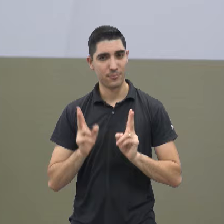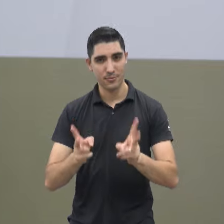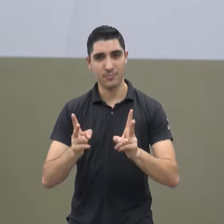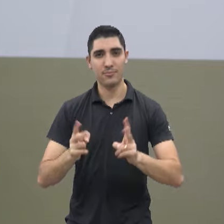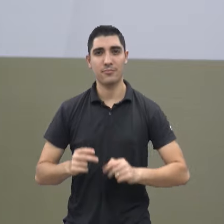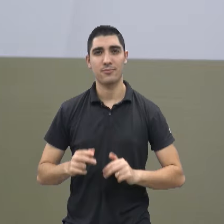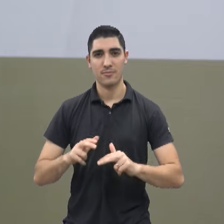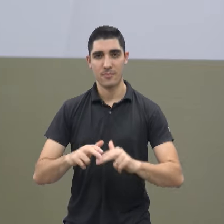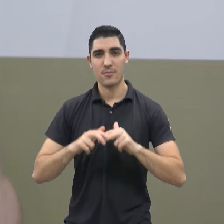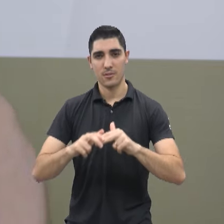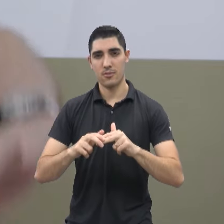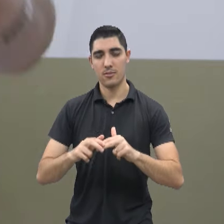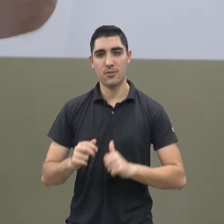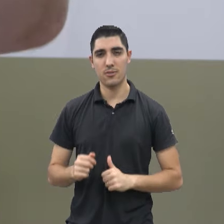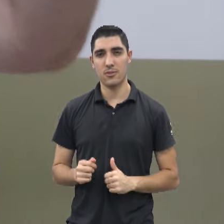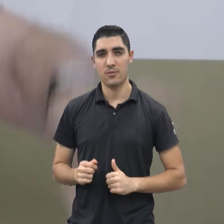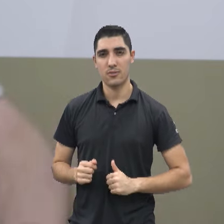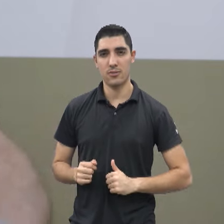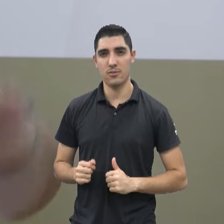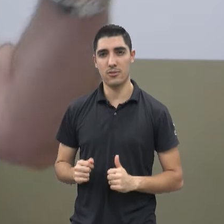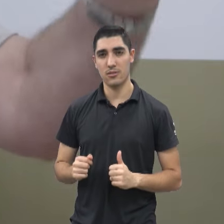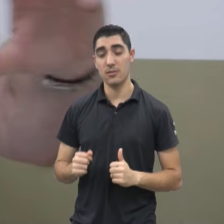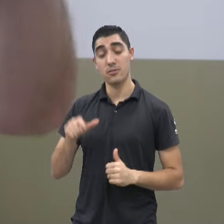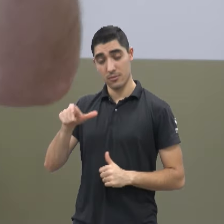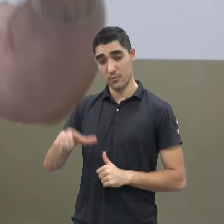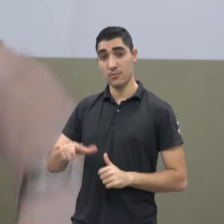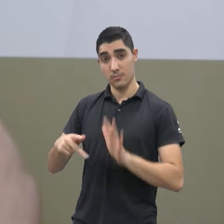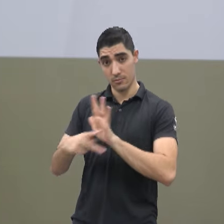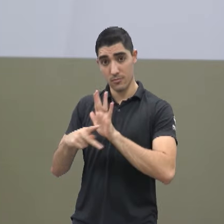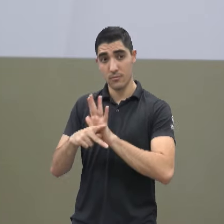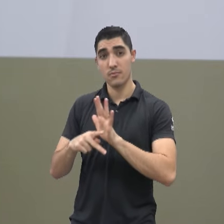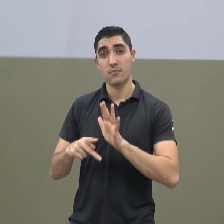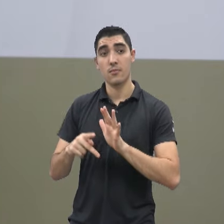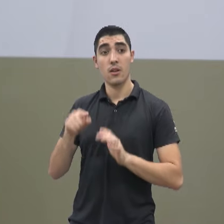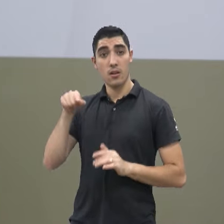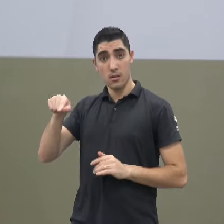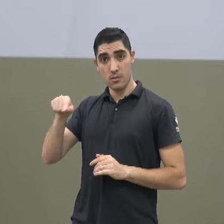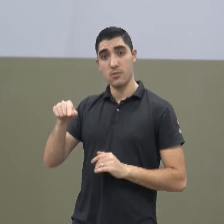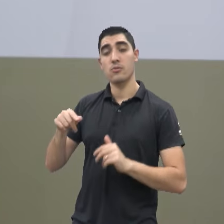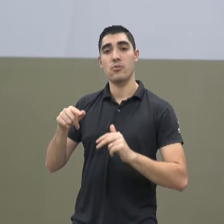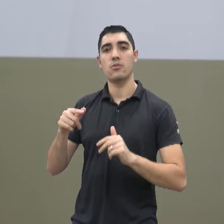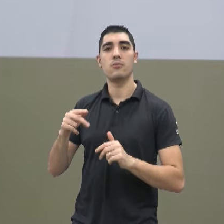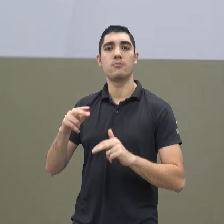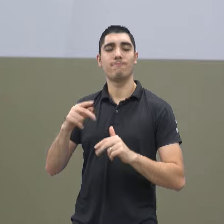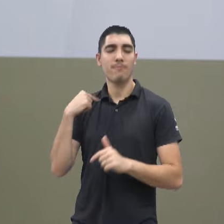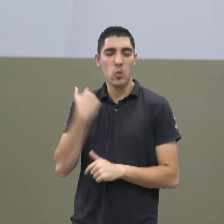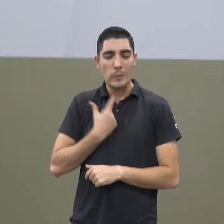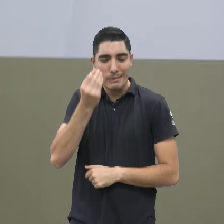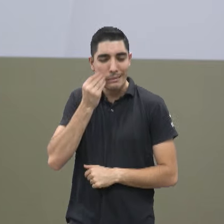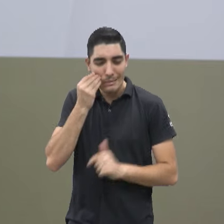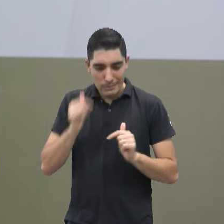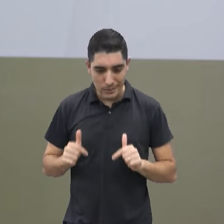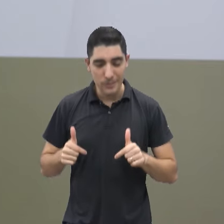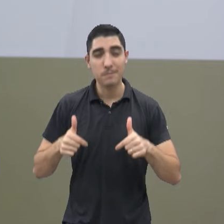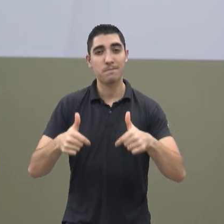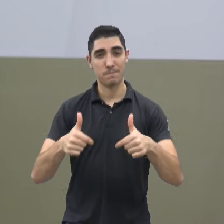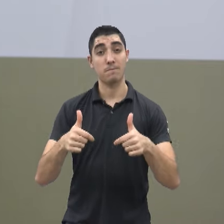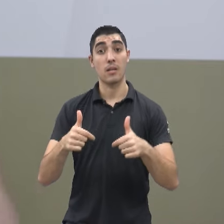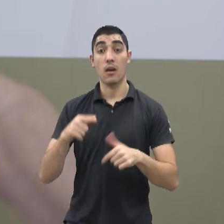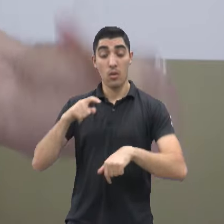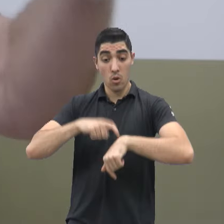Aí bem longe do ginásio, um grupo começou: vamos, Regis, é hoje. Cara, o primeiro cara chegou na porta do ginásio às